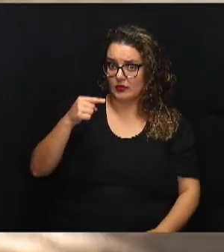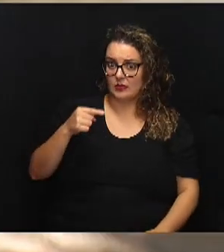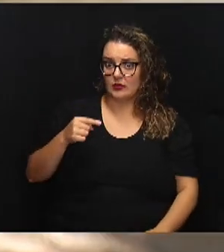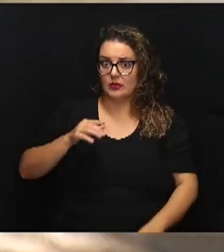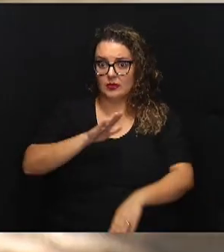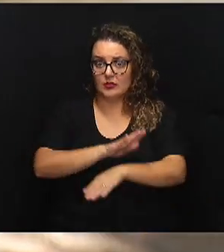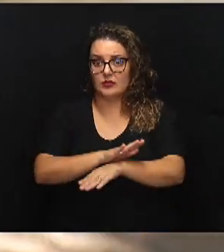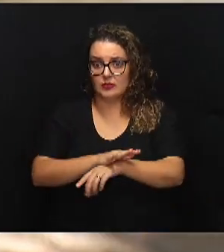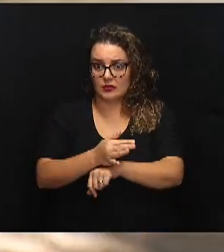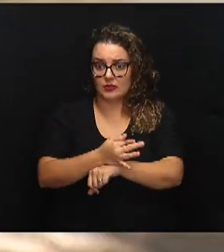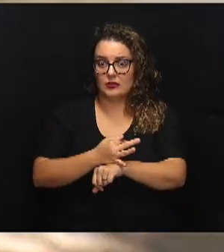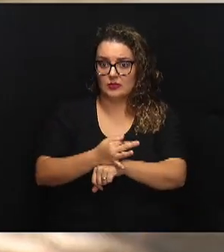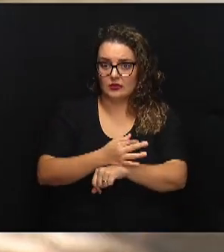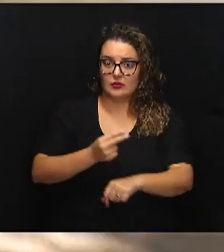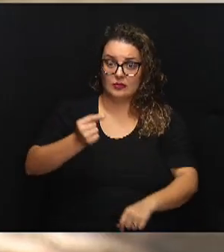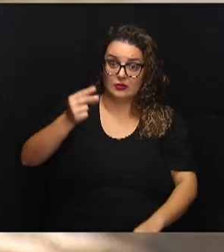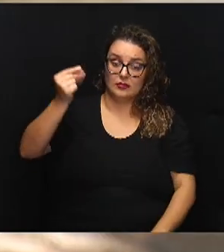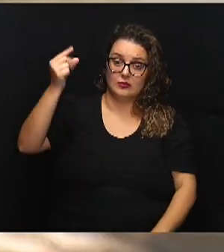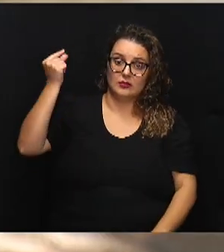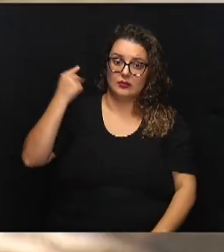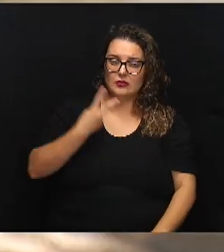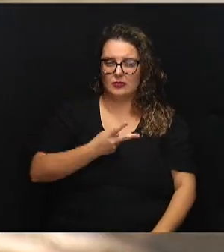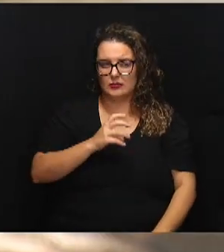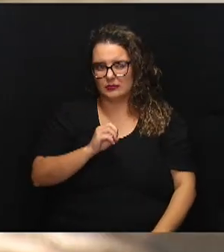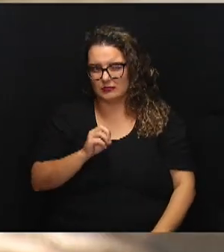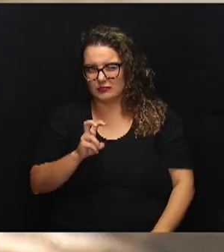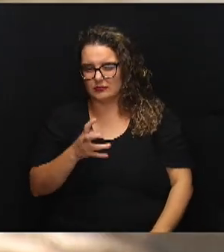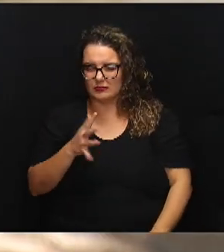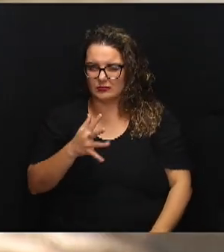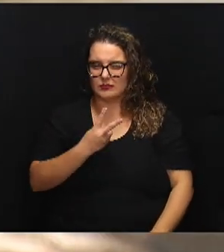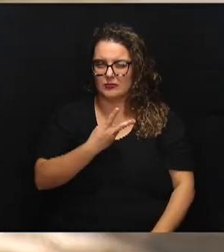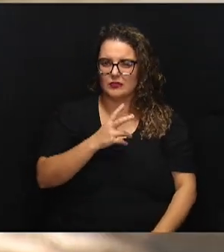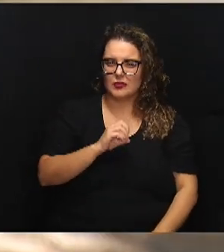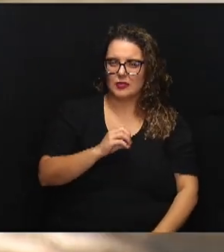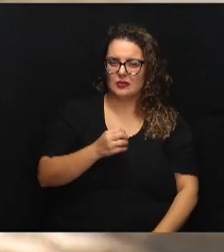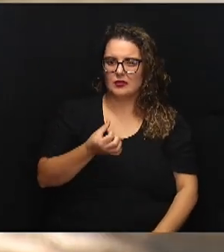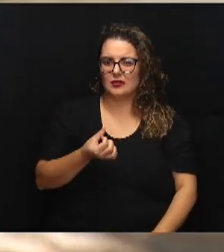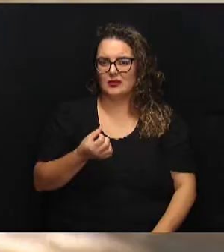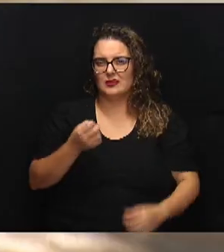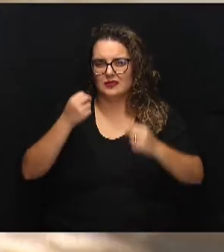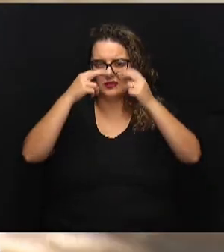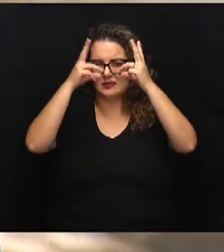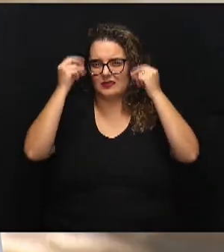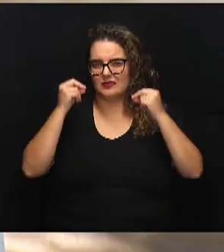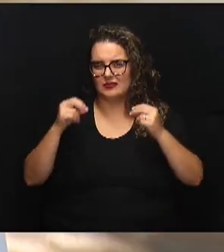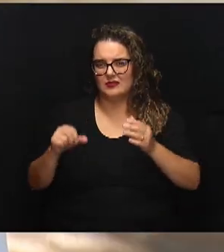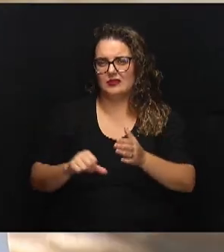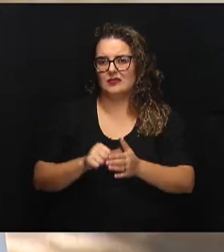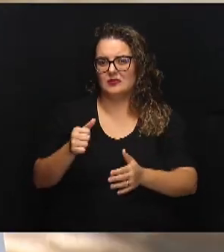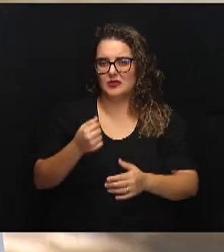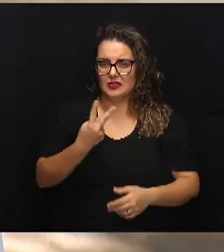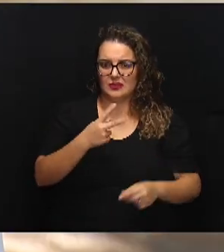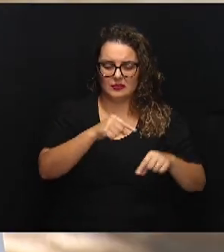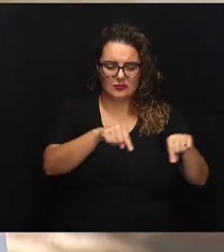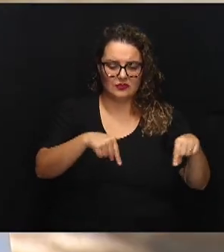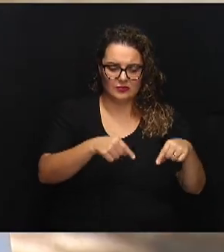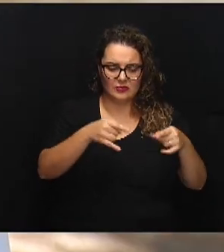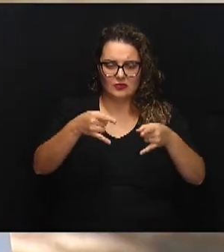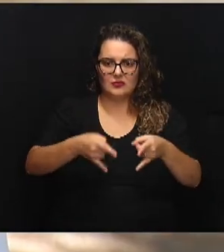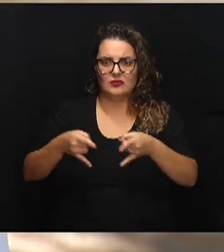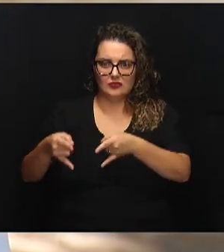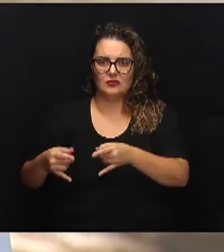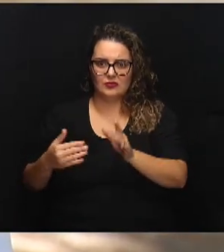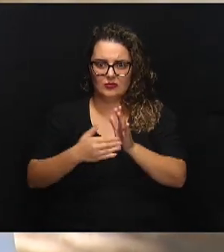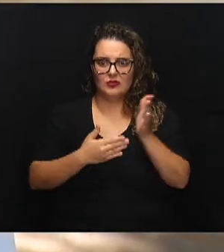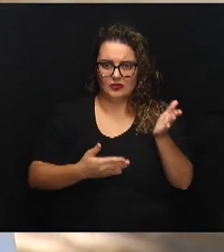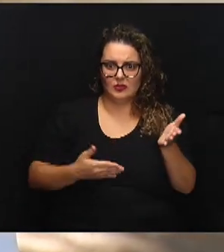férias, há muito tempo atrás, 2005, 2006, a enfermaria era primeiro em 2 quartos, lá no fundo,